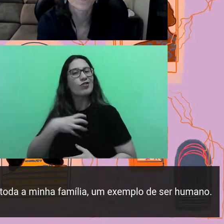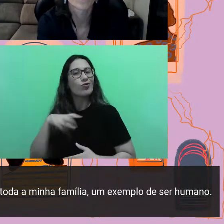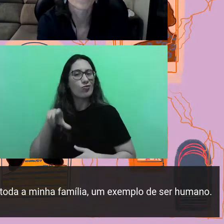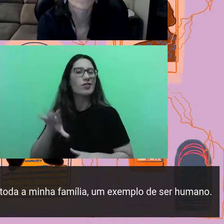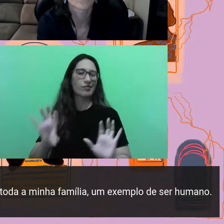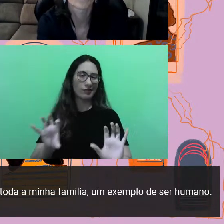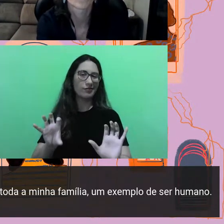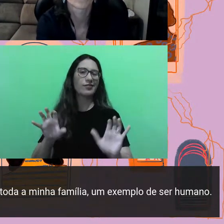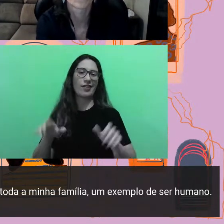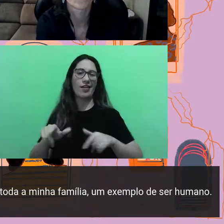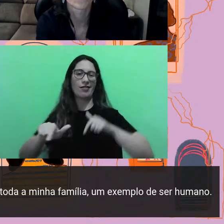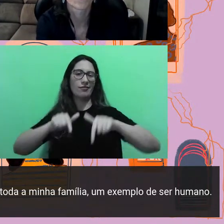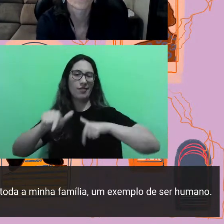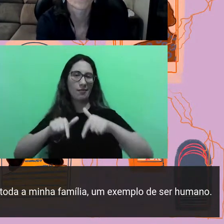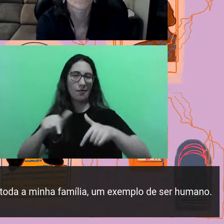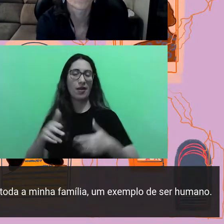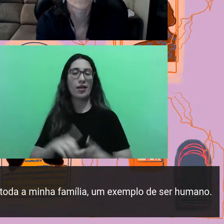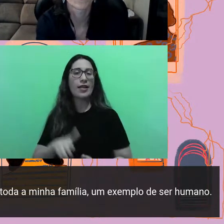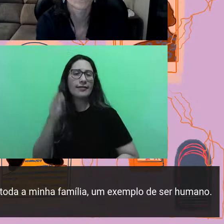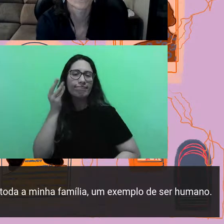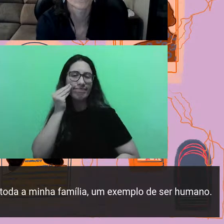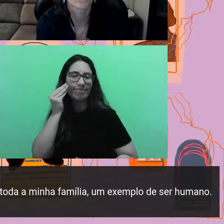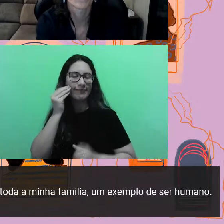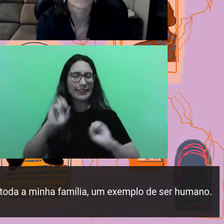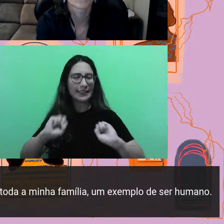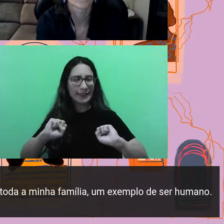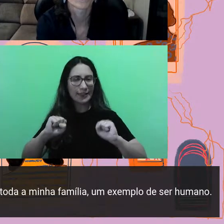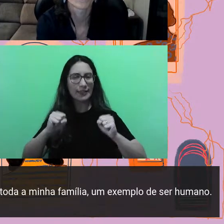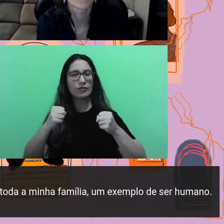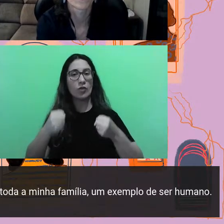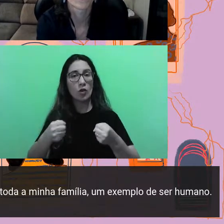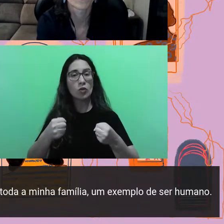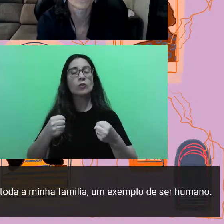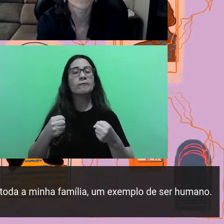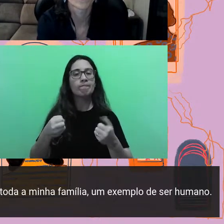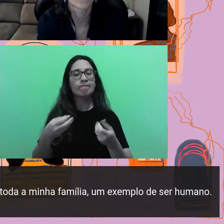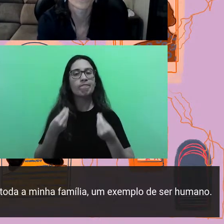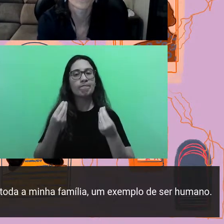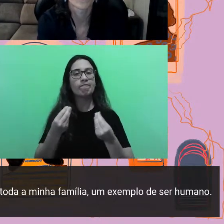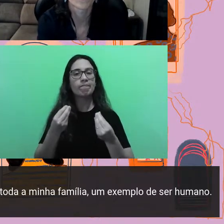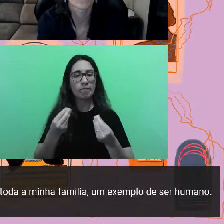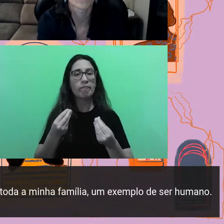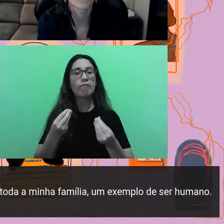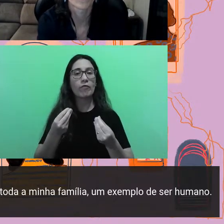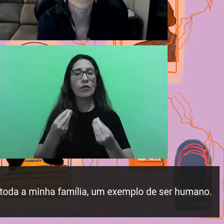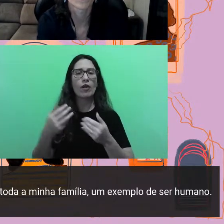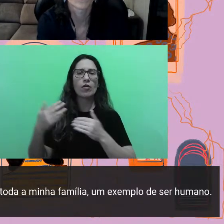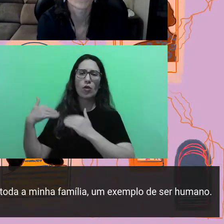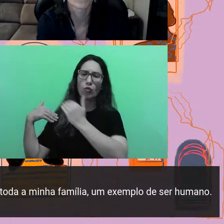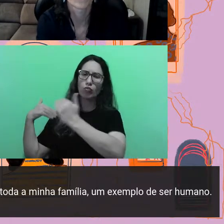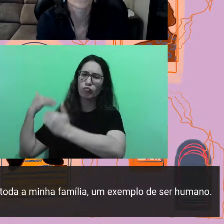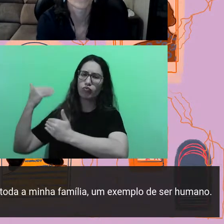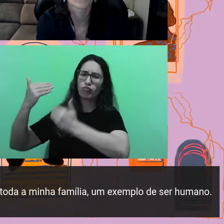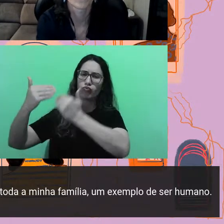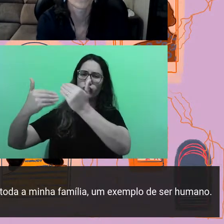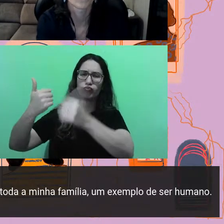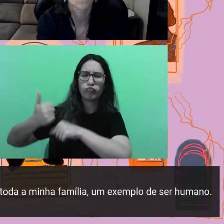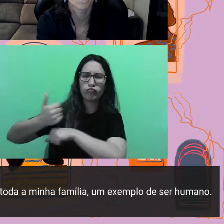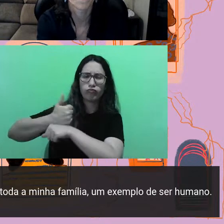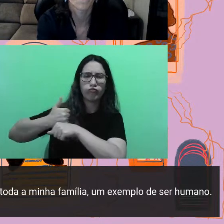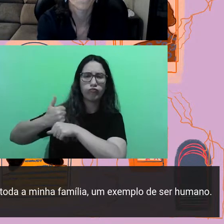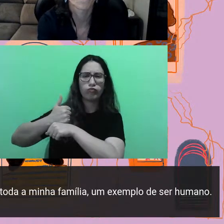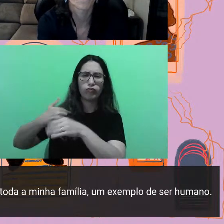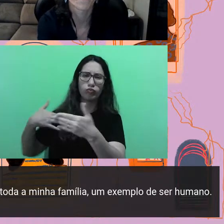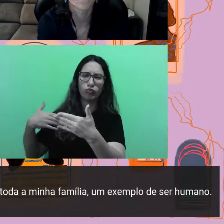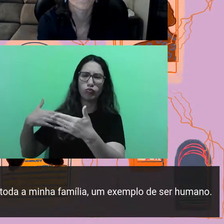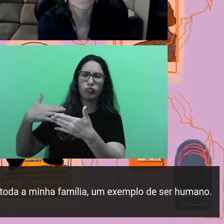Então, assim, tipo, eu tento ao máximo não trazer o que eu construí dentro da minha carreira profissional ali dentro do esporte